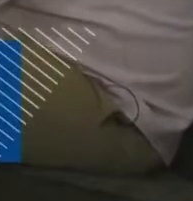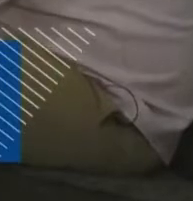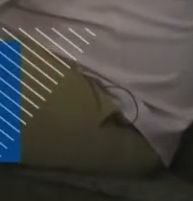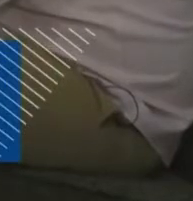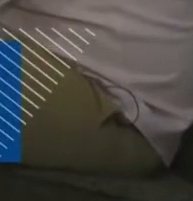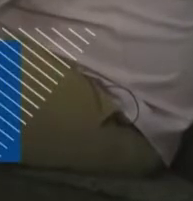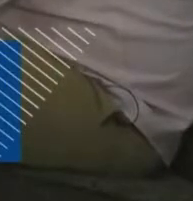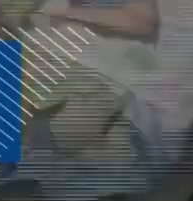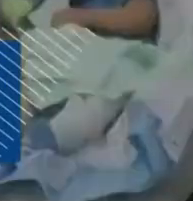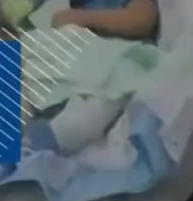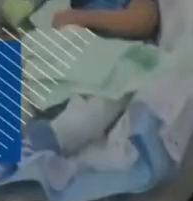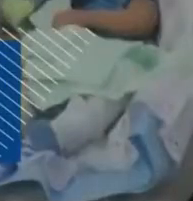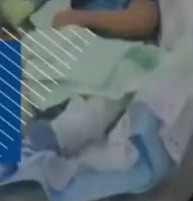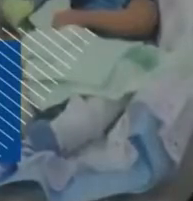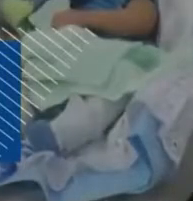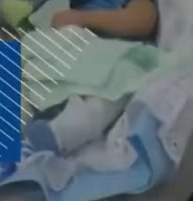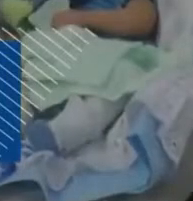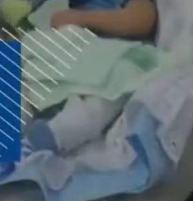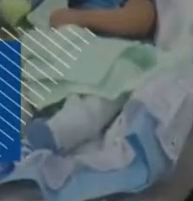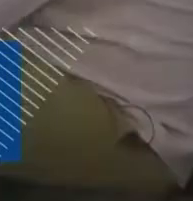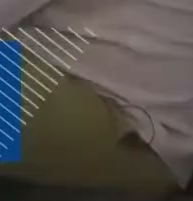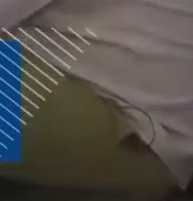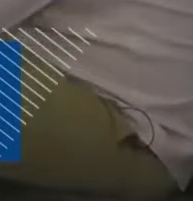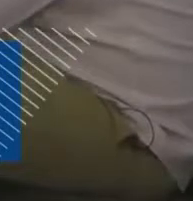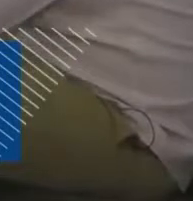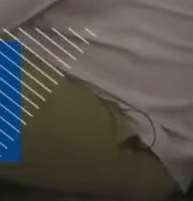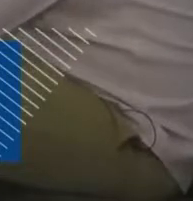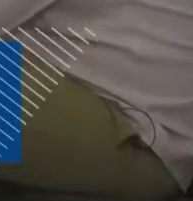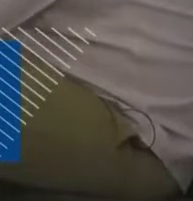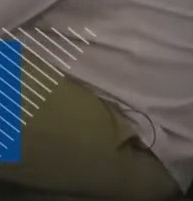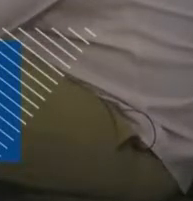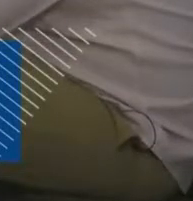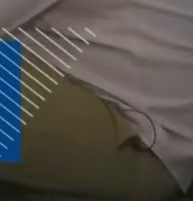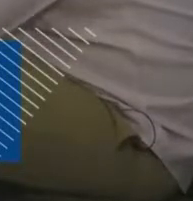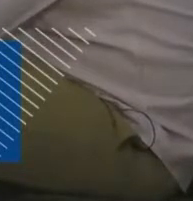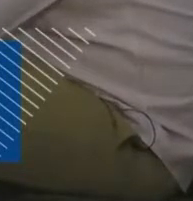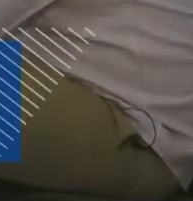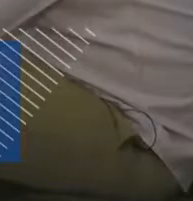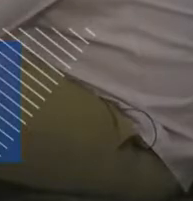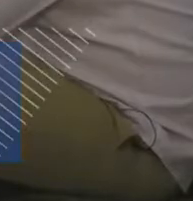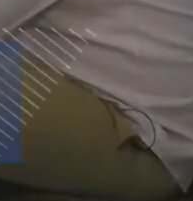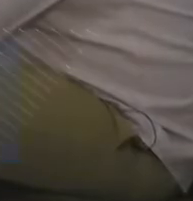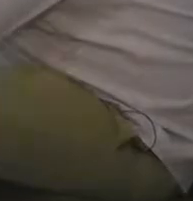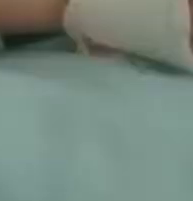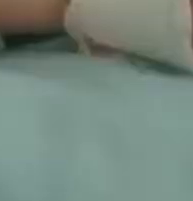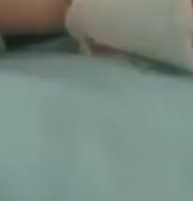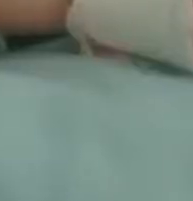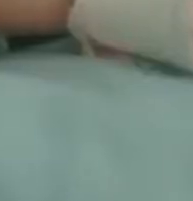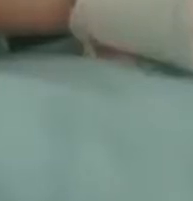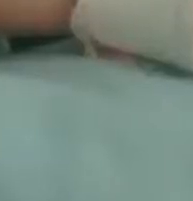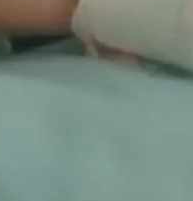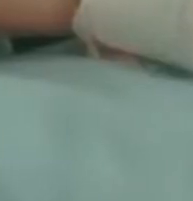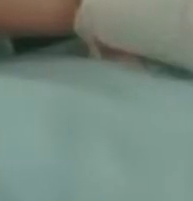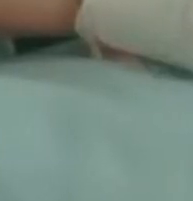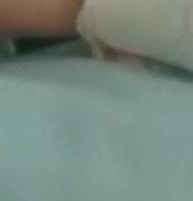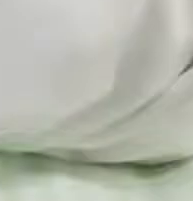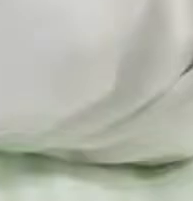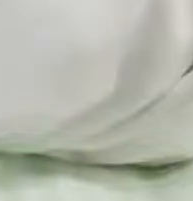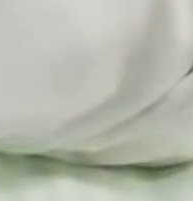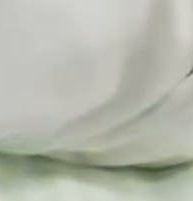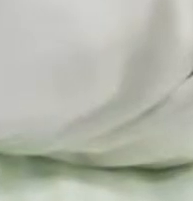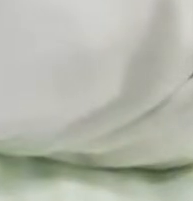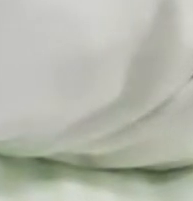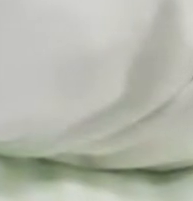vai arcar com nada. Aí meu coração já aliviou. 8,59 ele nasceu, com 26